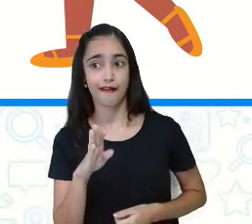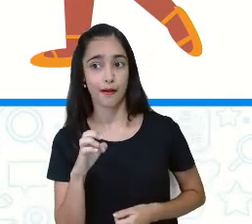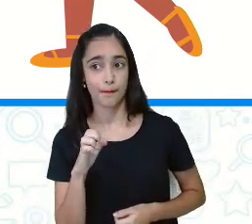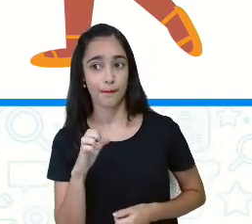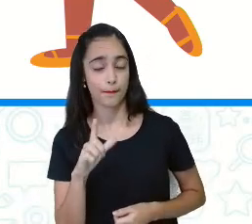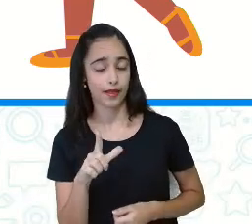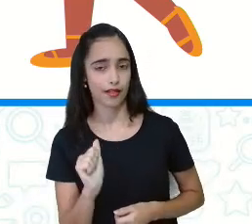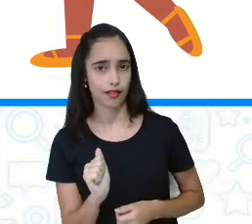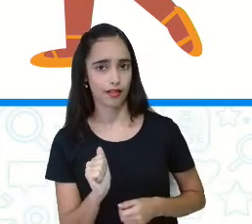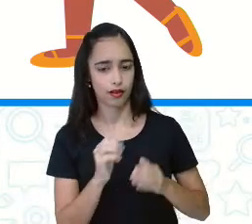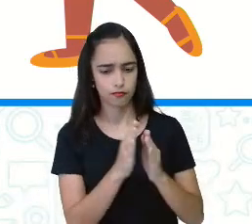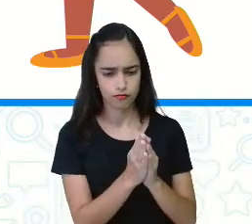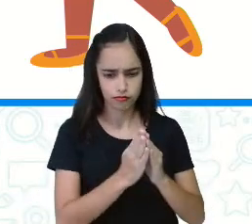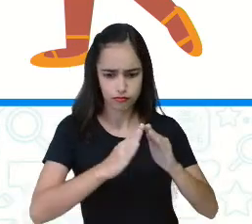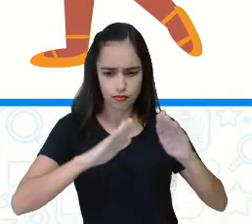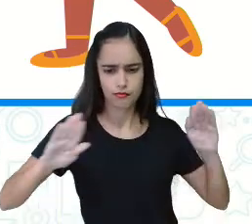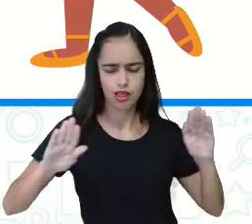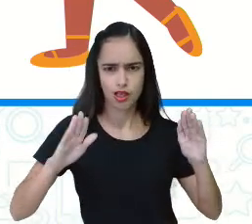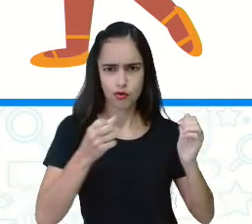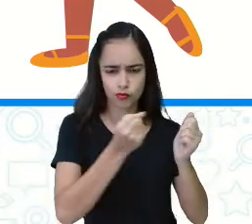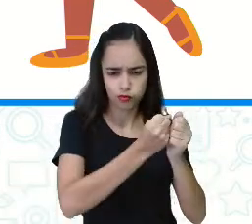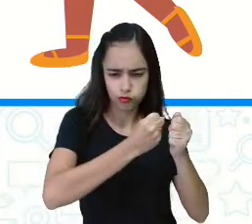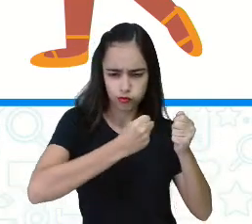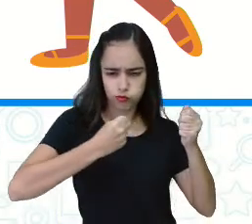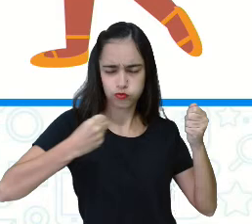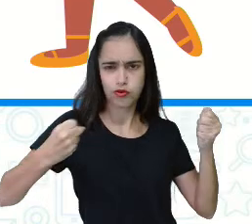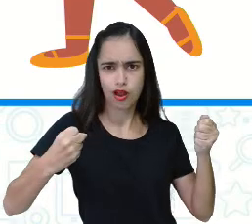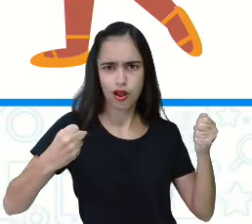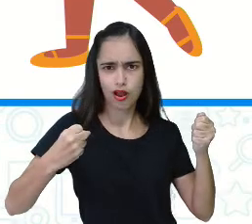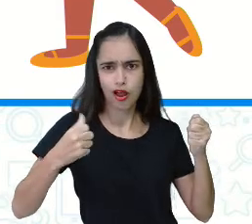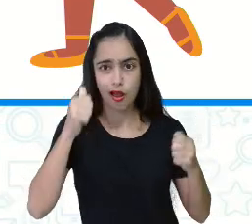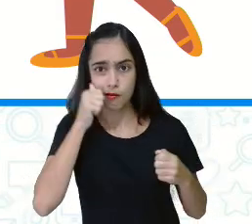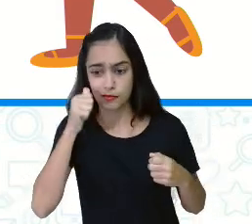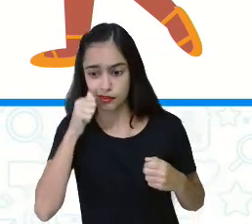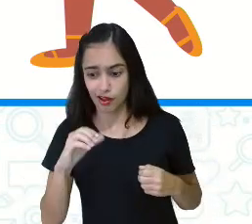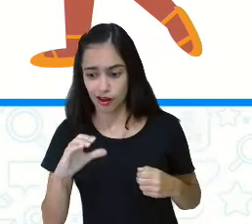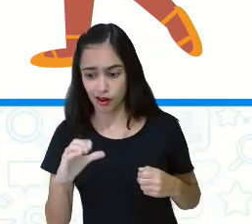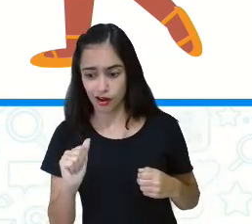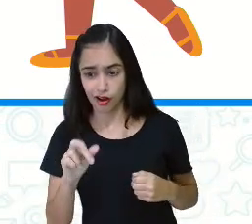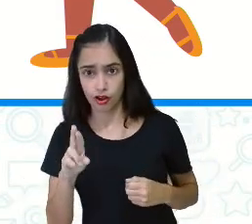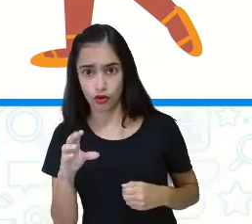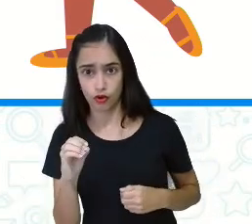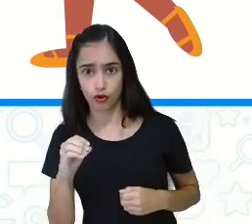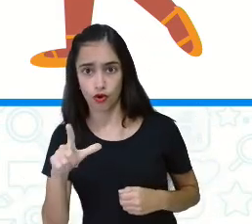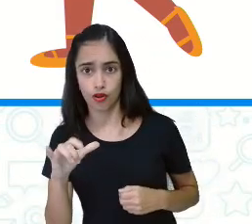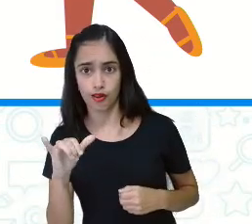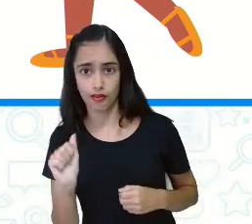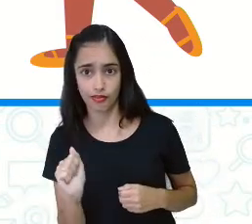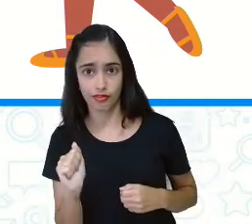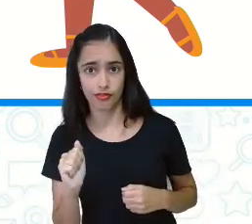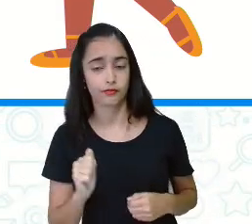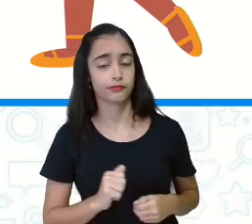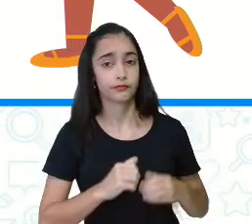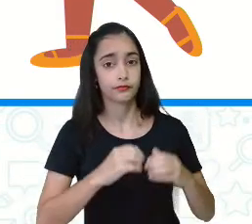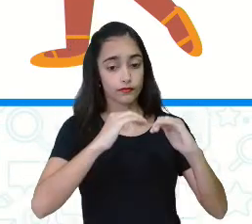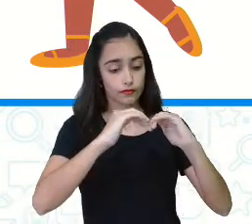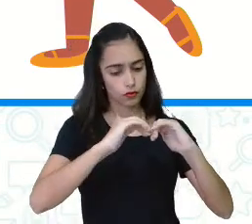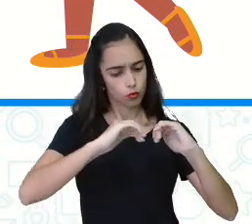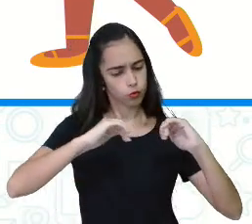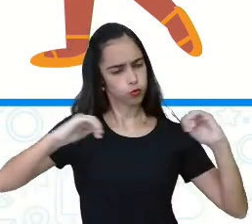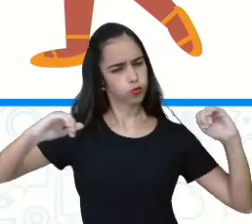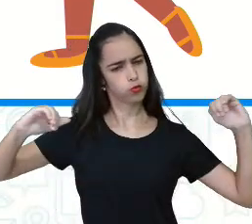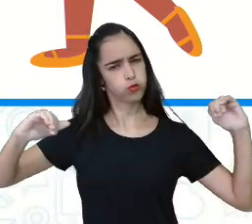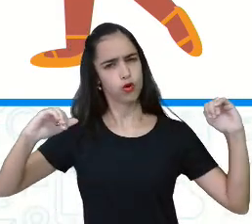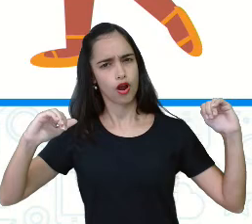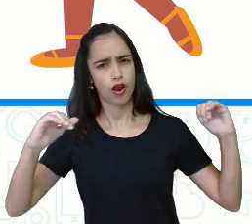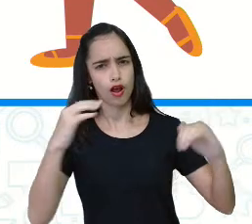abria a janela. Carolina erguia a cortina. E Maria olhava